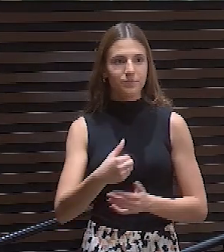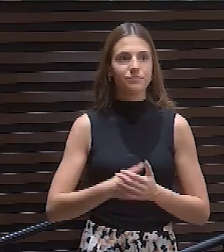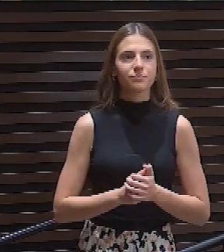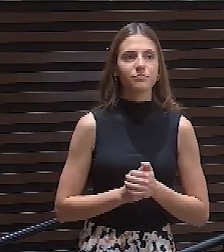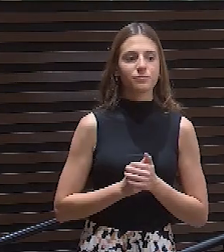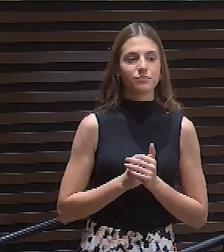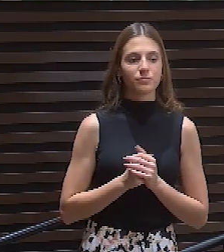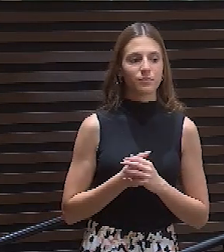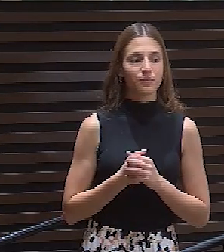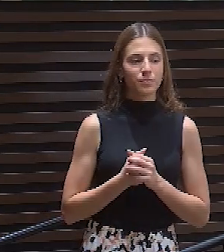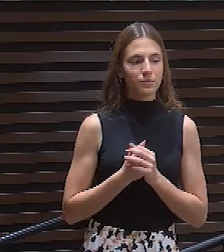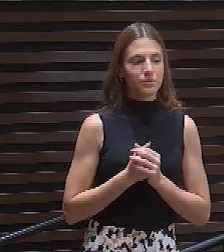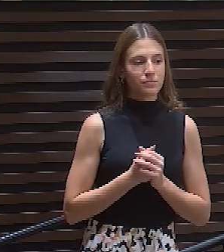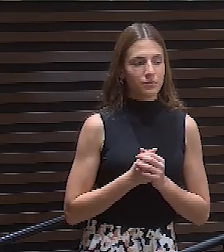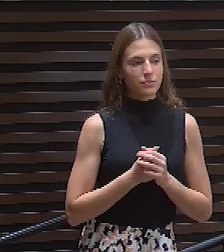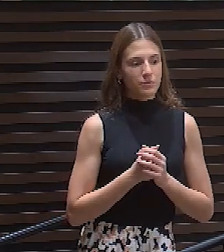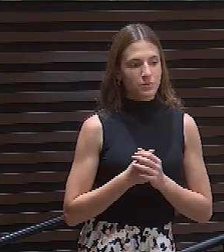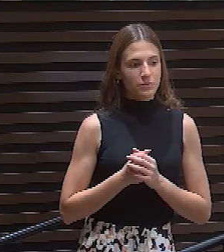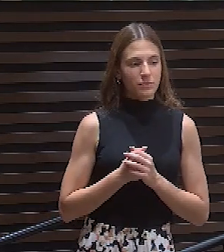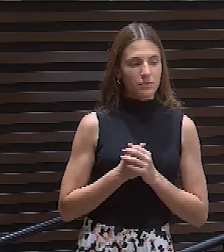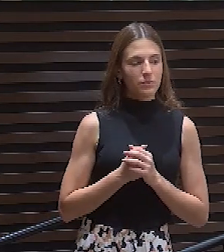Muitas vezes